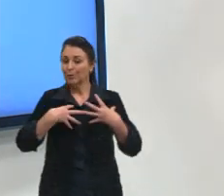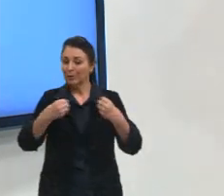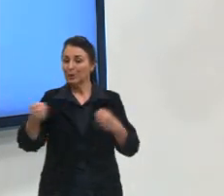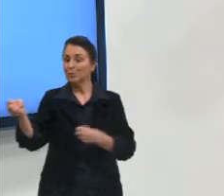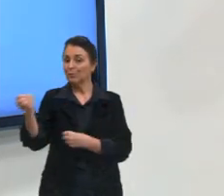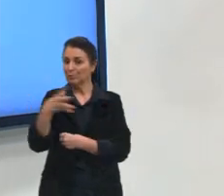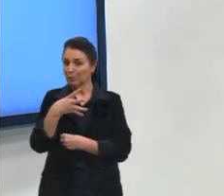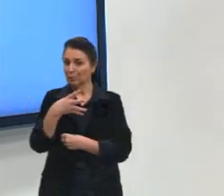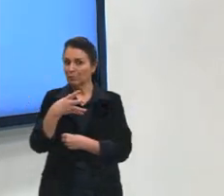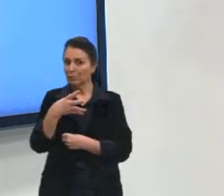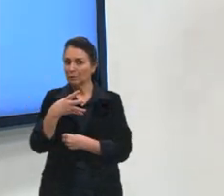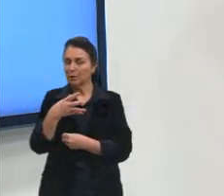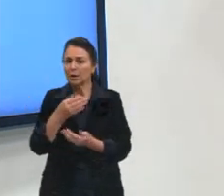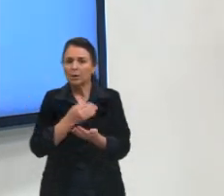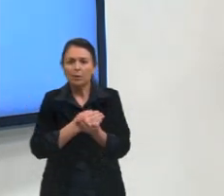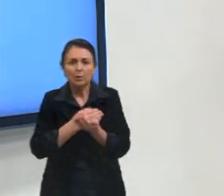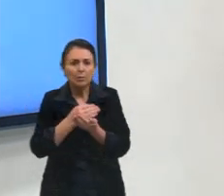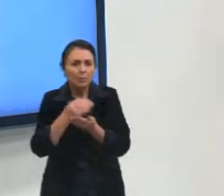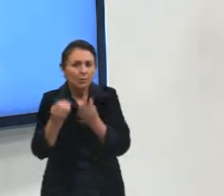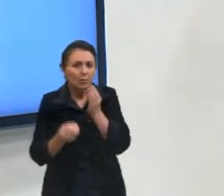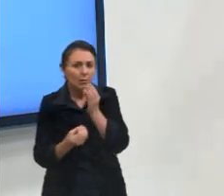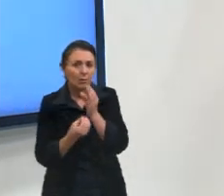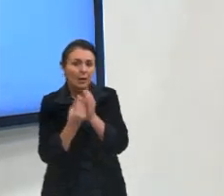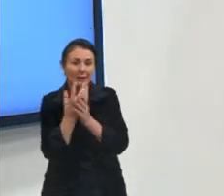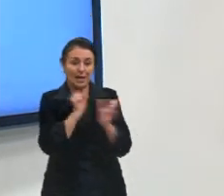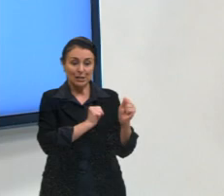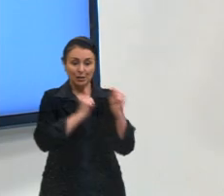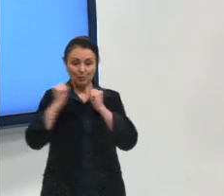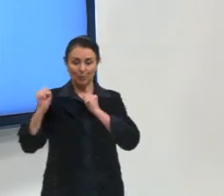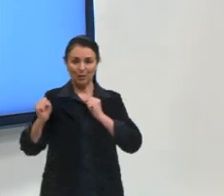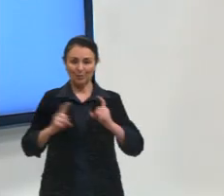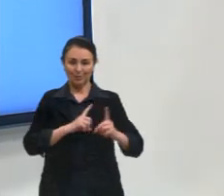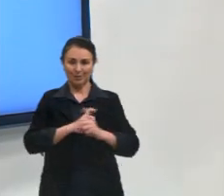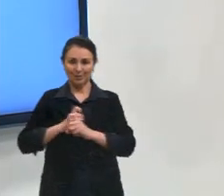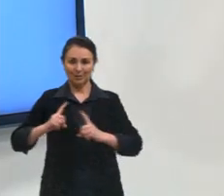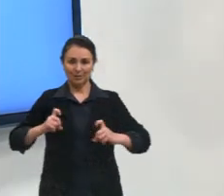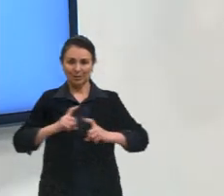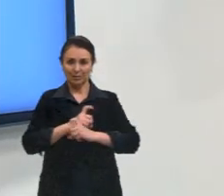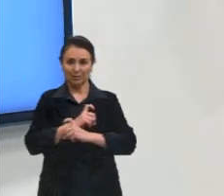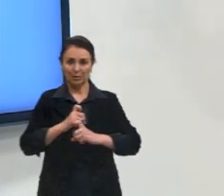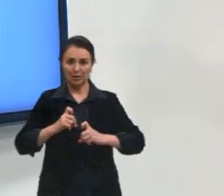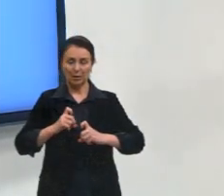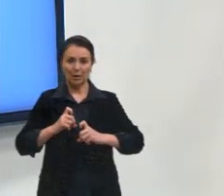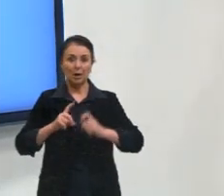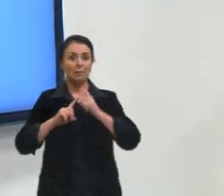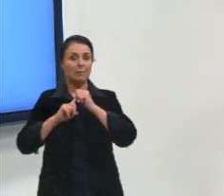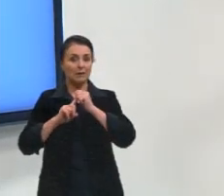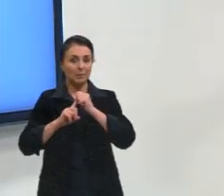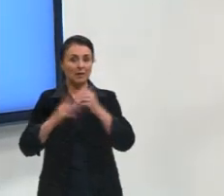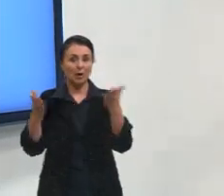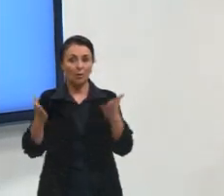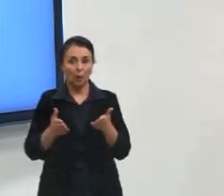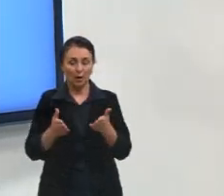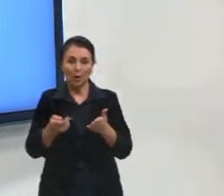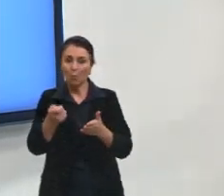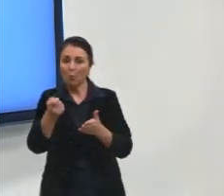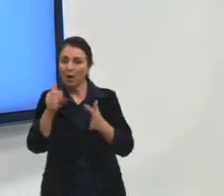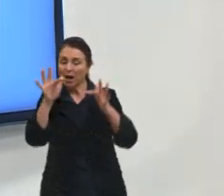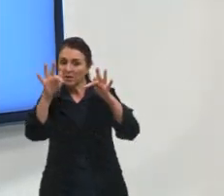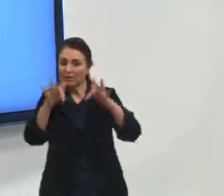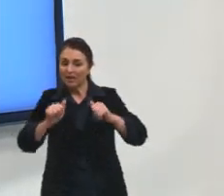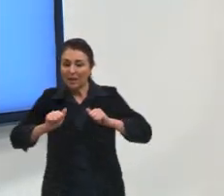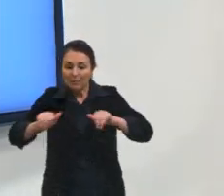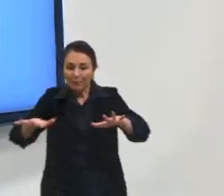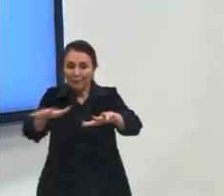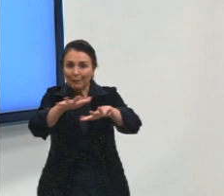surgimento de novas nessa superbactérias Principalmente agora após pandemia tem